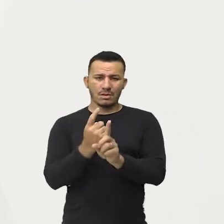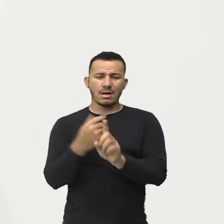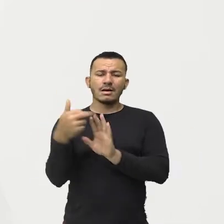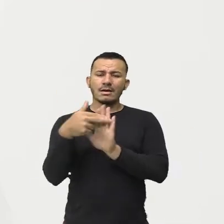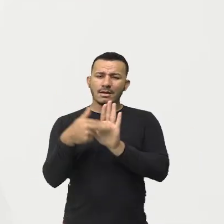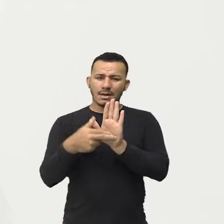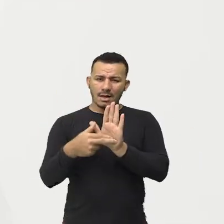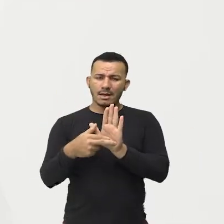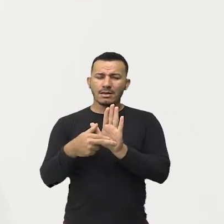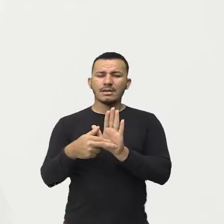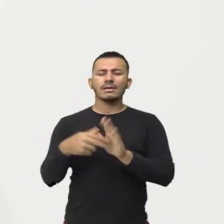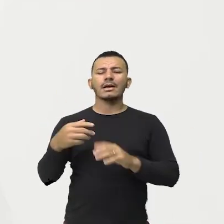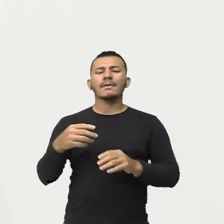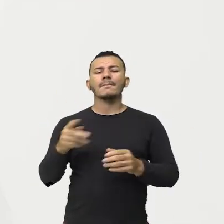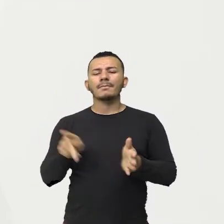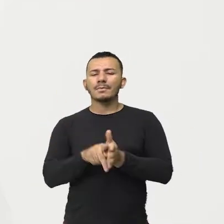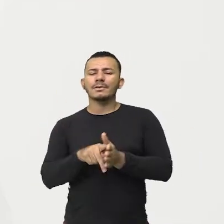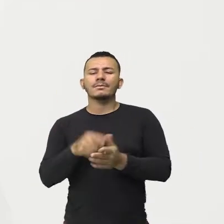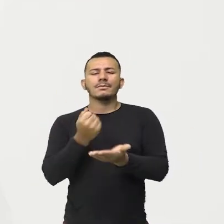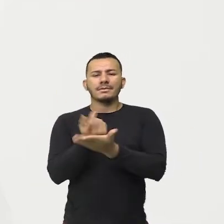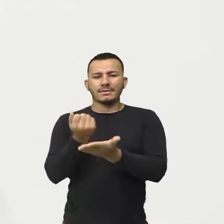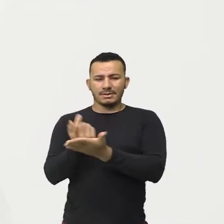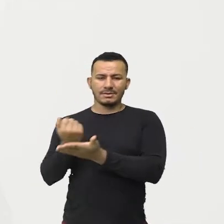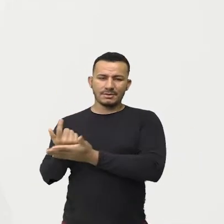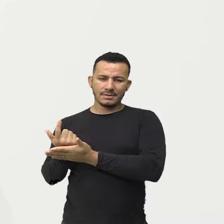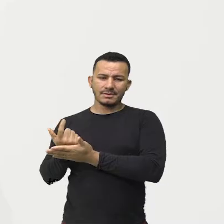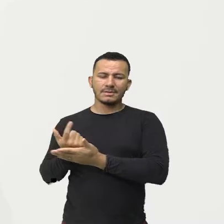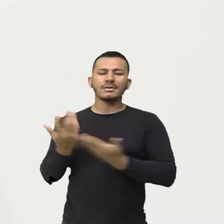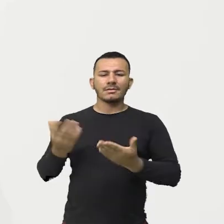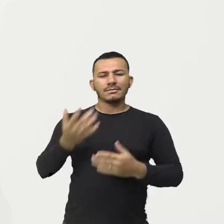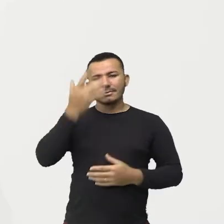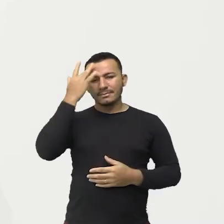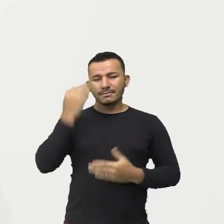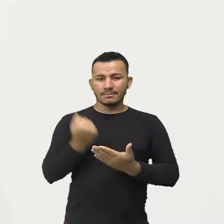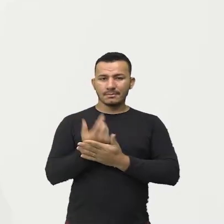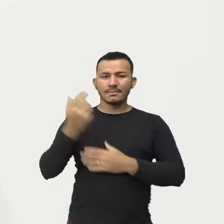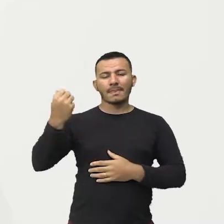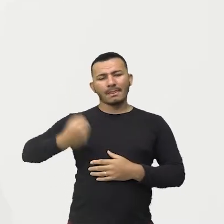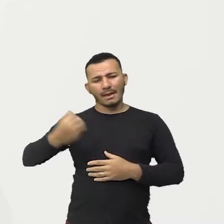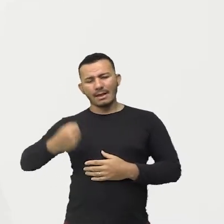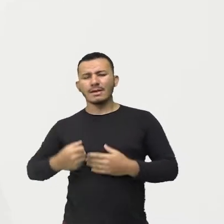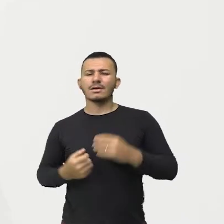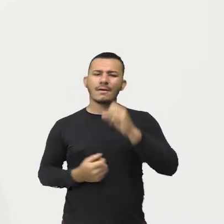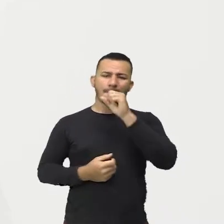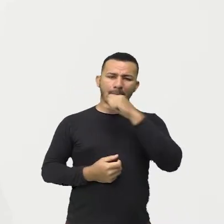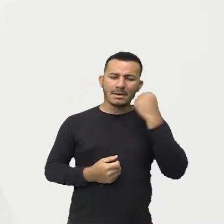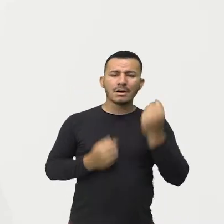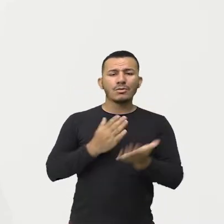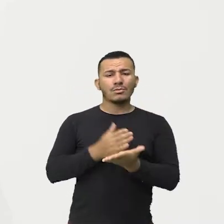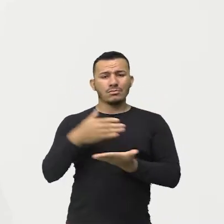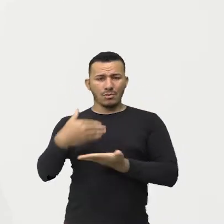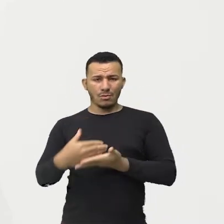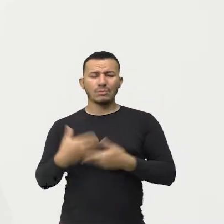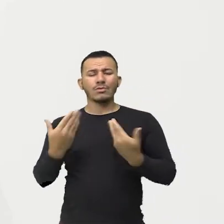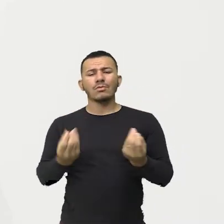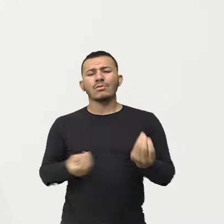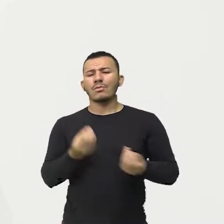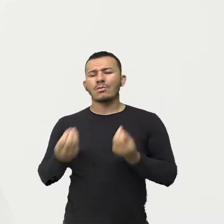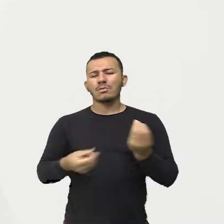determina a compra, né? A pessoa quer comprar leite, quer comprar pães e também quer comprar bolo.